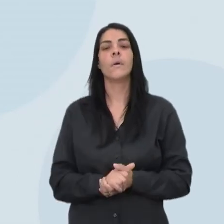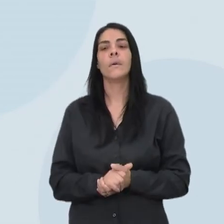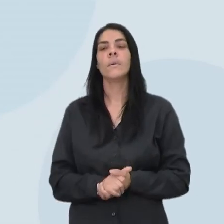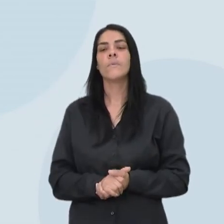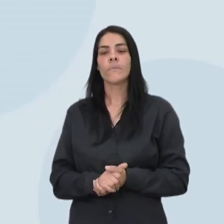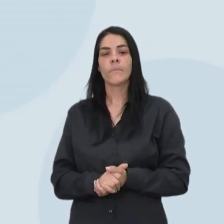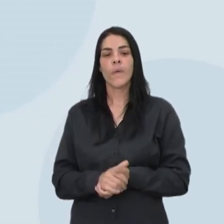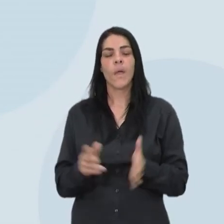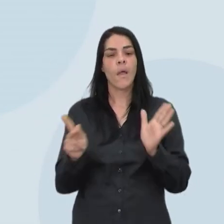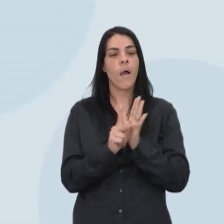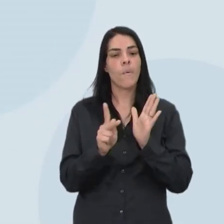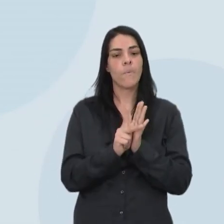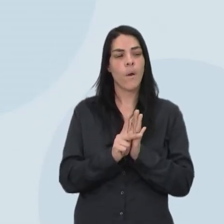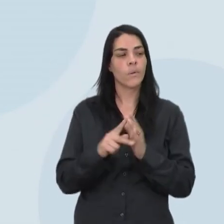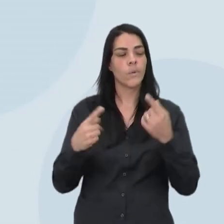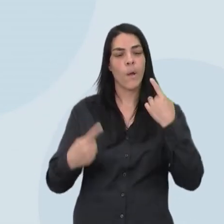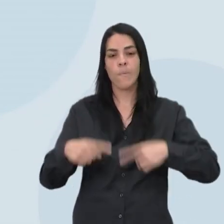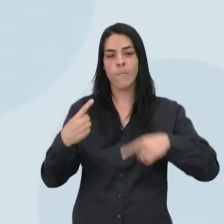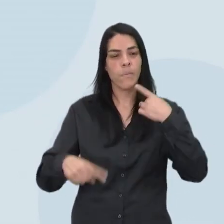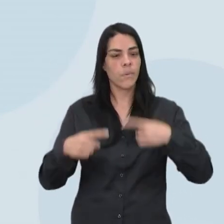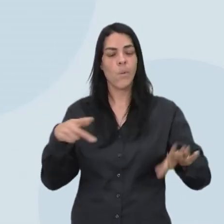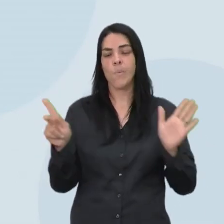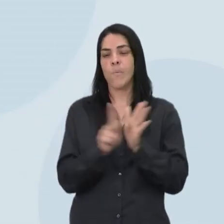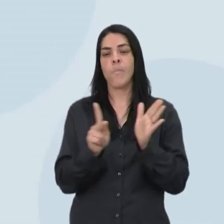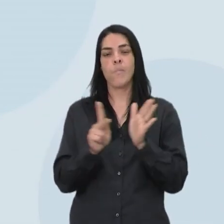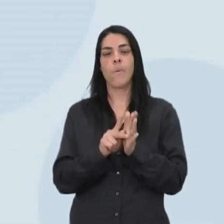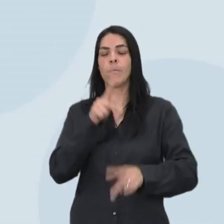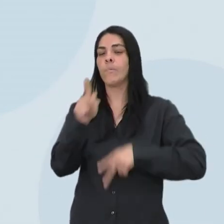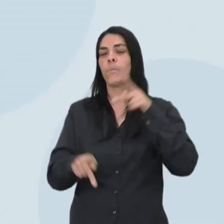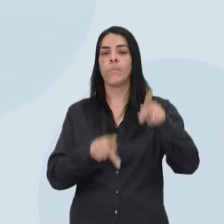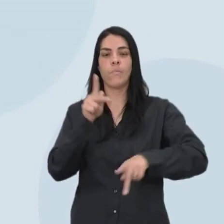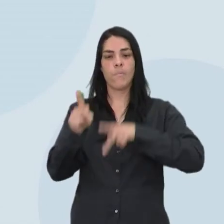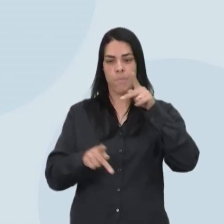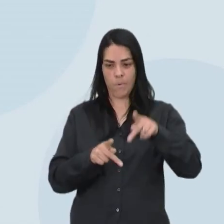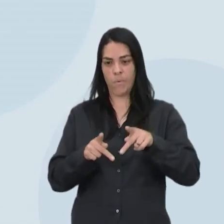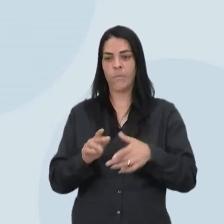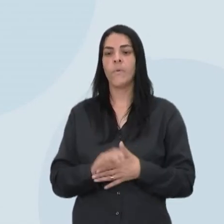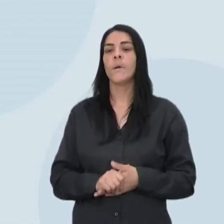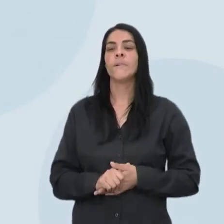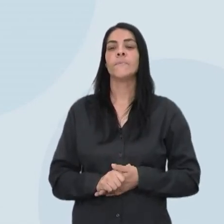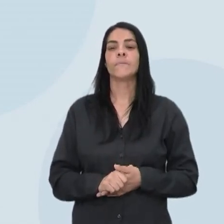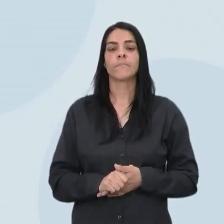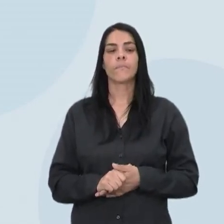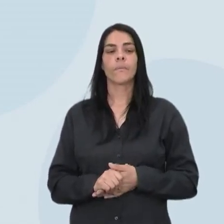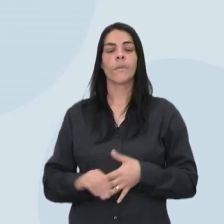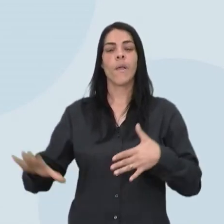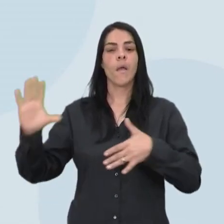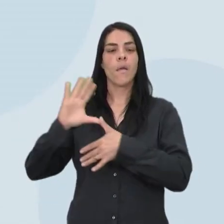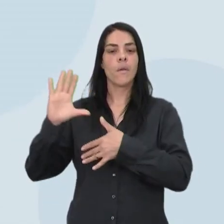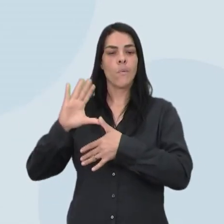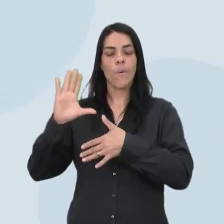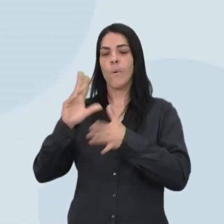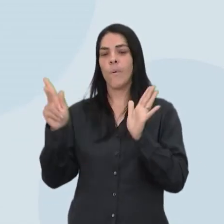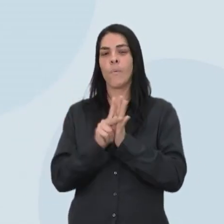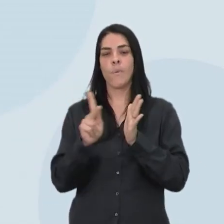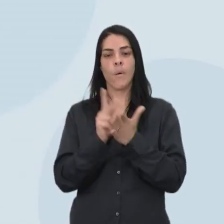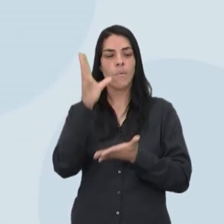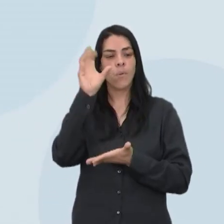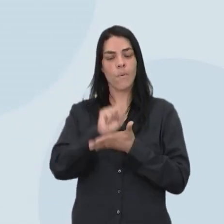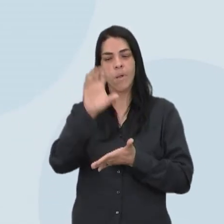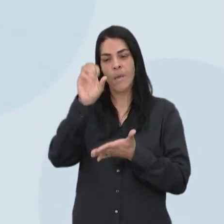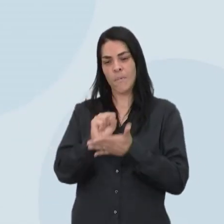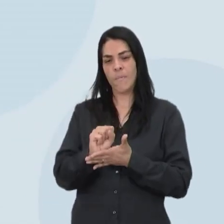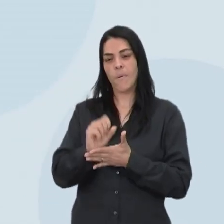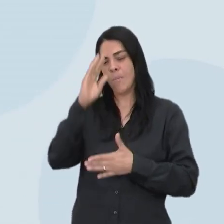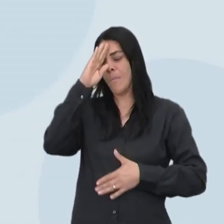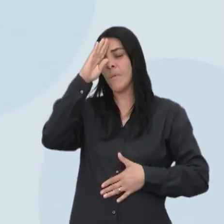própria política tal, dos europeus. Então, ajudaram aí no próprio colonialismo, mas